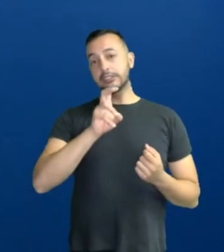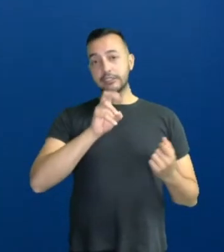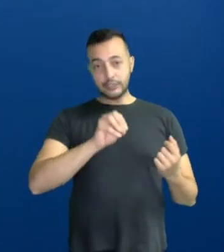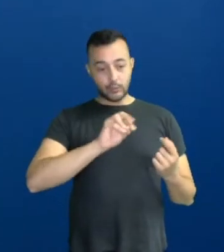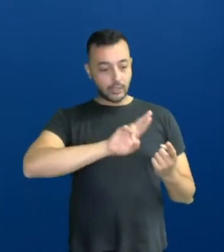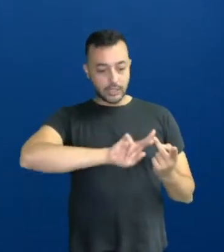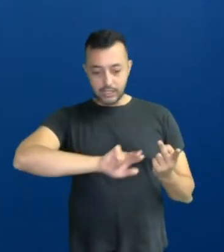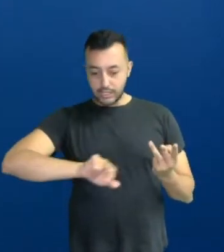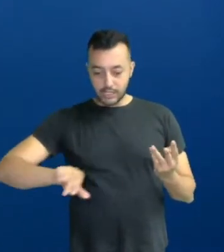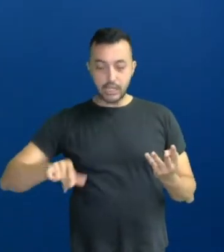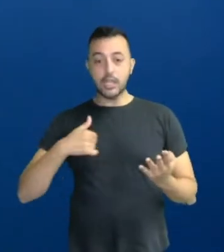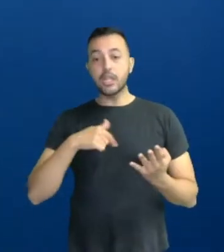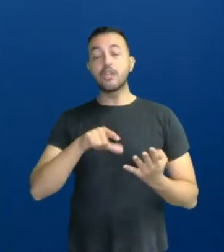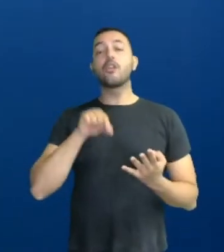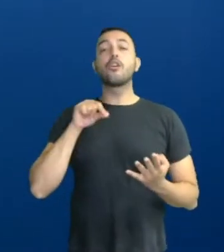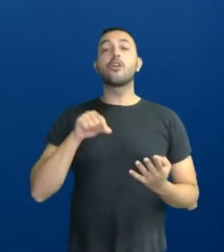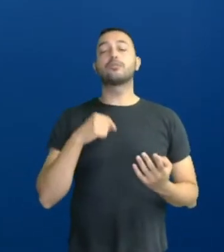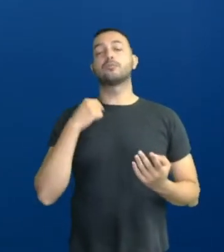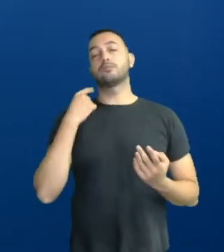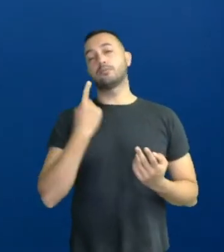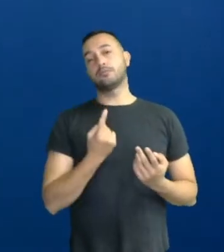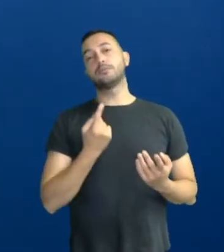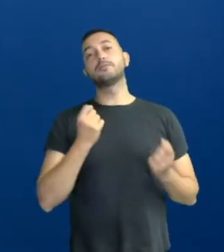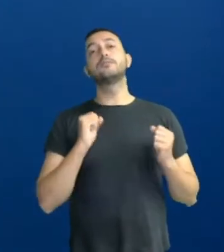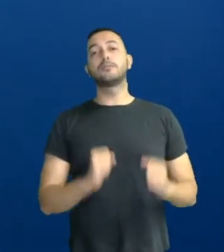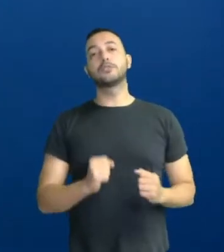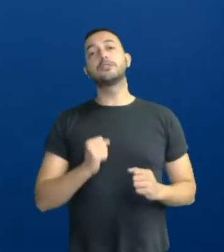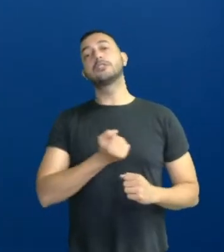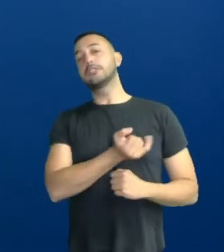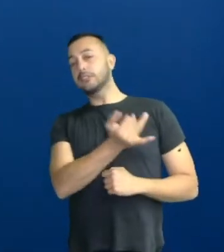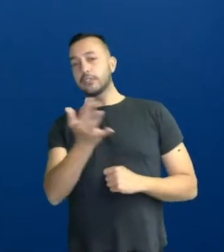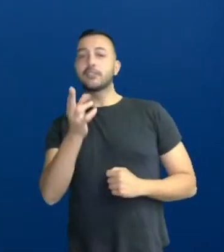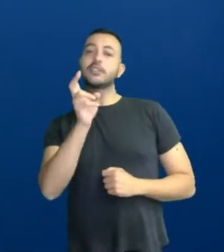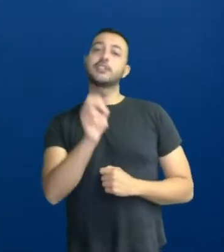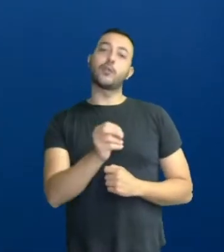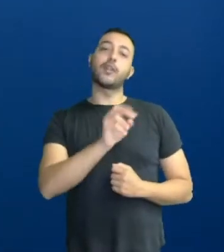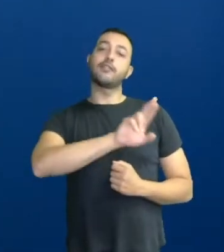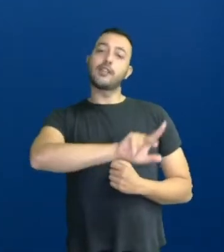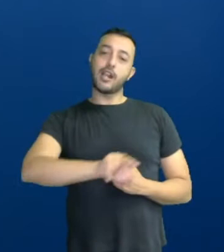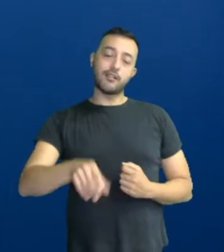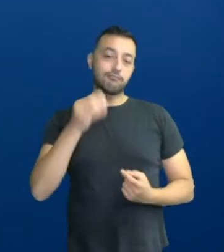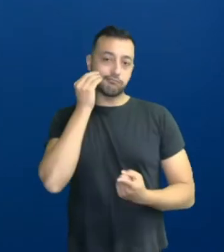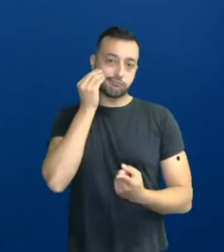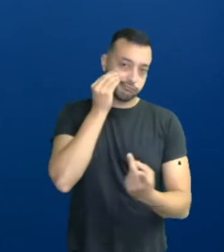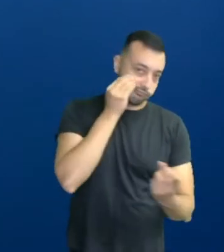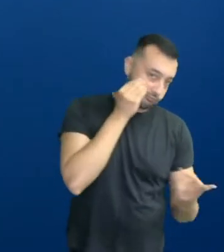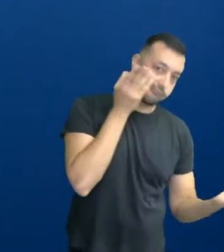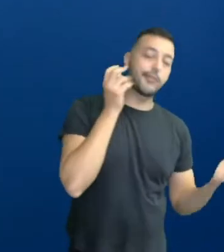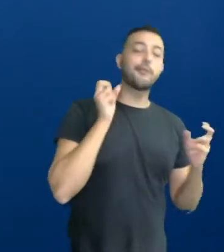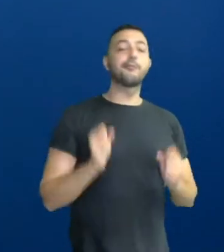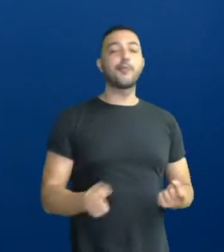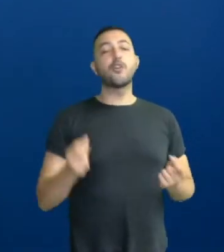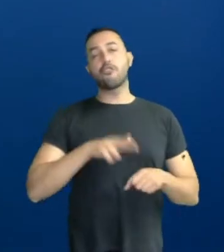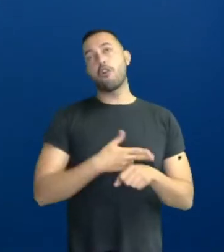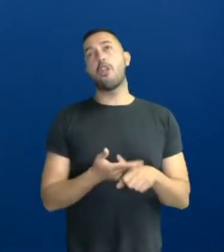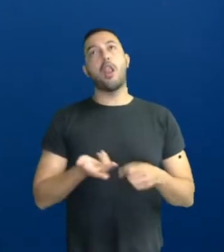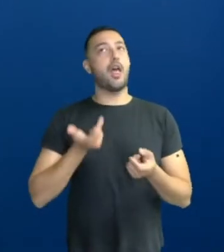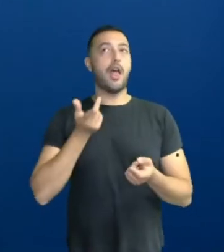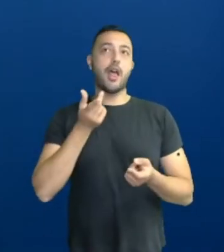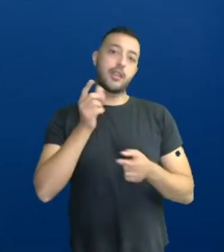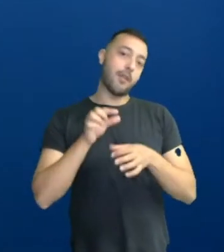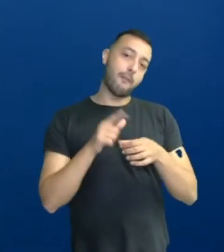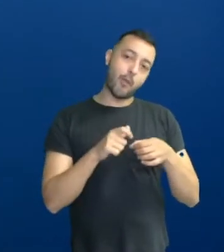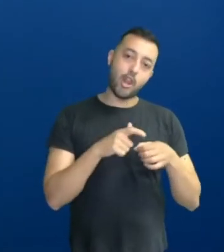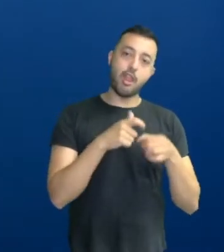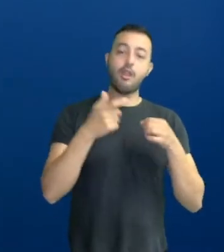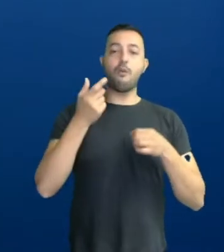tipos e eu só posso escolher um, então eu tenho quantas possibilidades? Eu tenho 50 possibilidades, porque eu posso escolher chocolate, morango, uva, enfim,